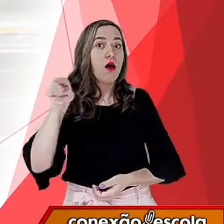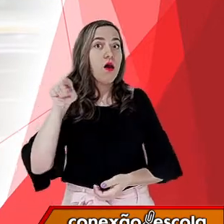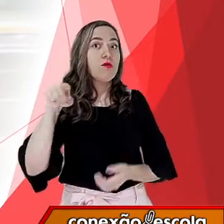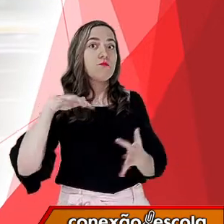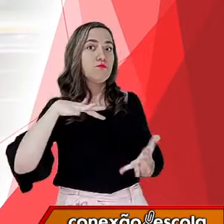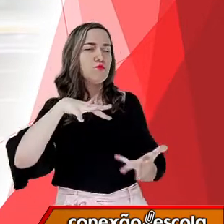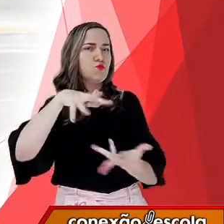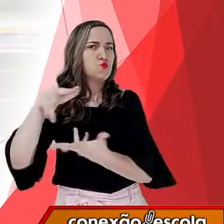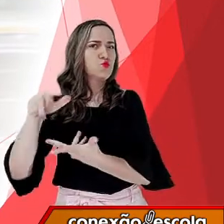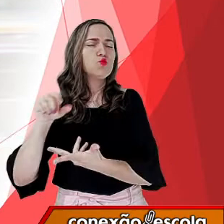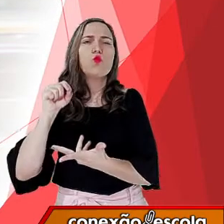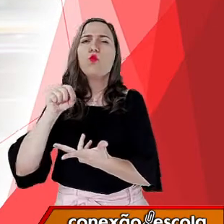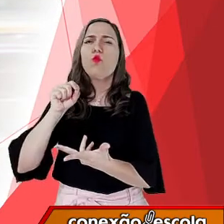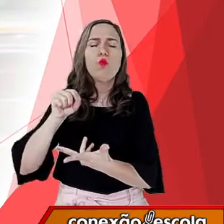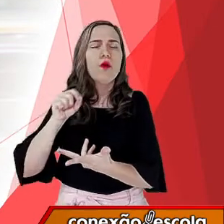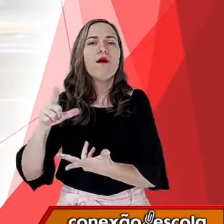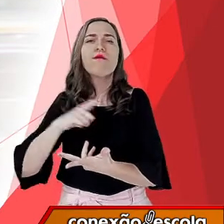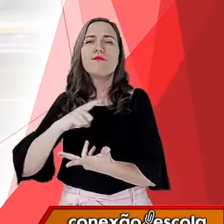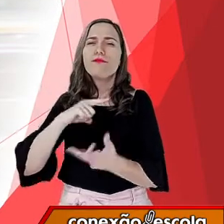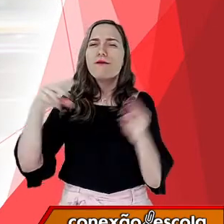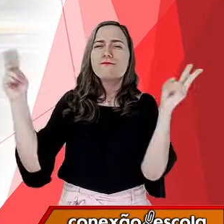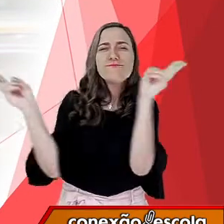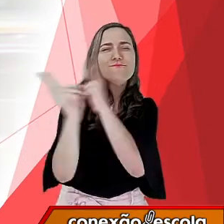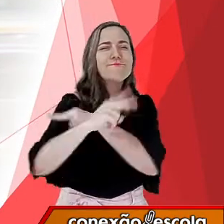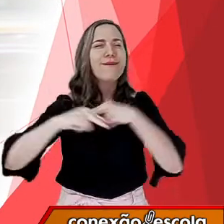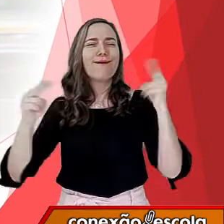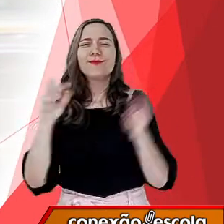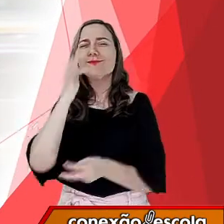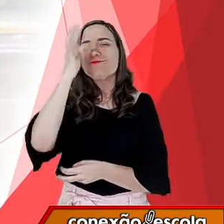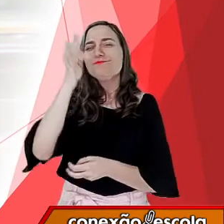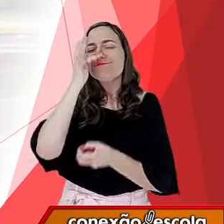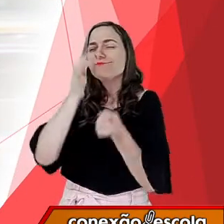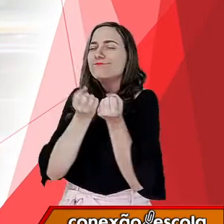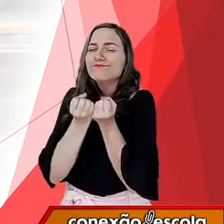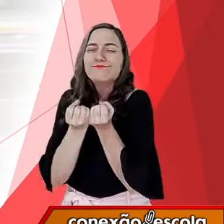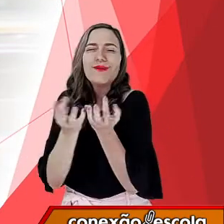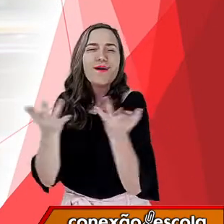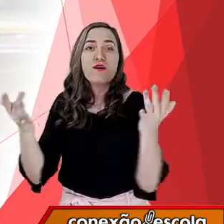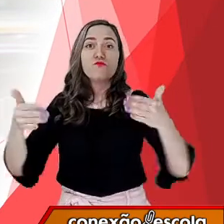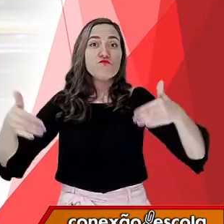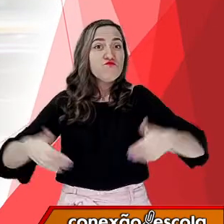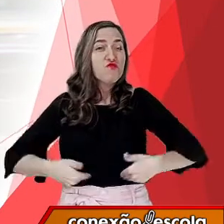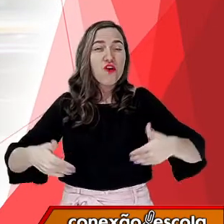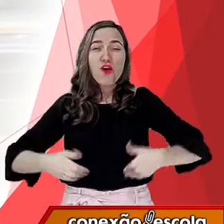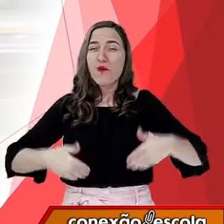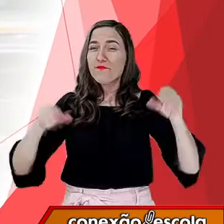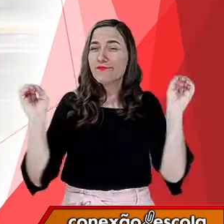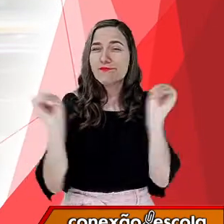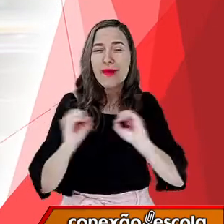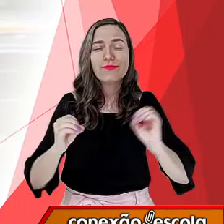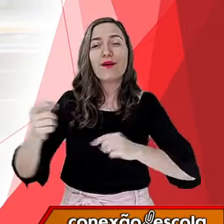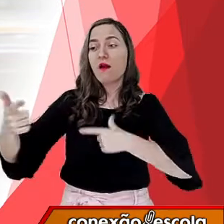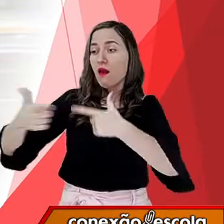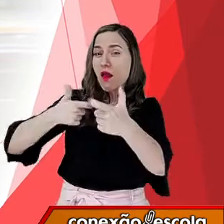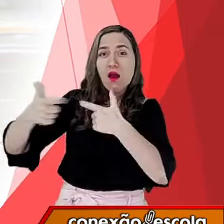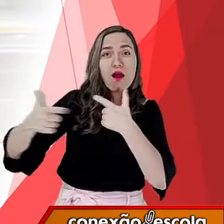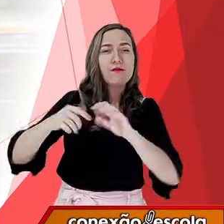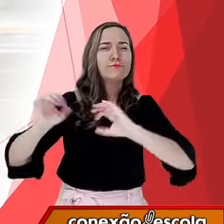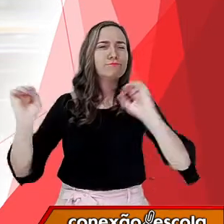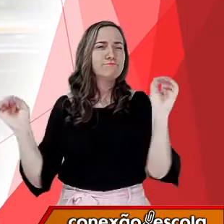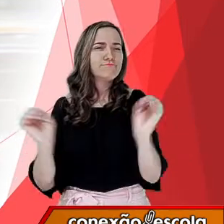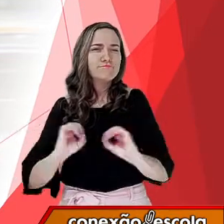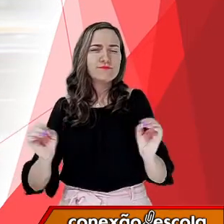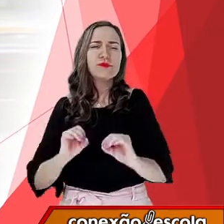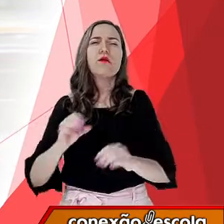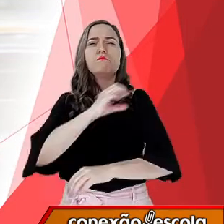habitante é todo feito de vento e jasmim. Não há fome, não há guerras e nas